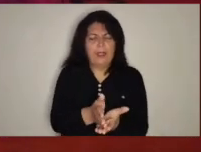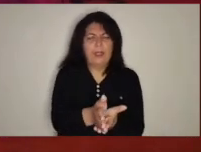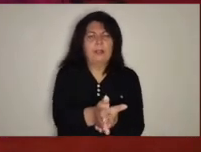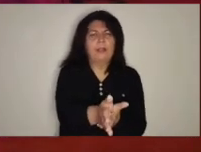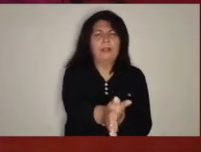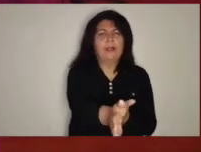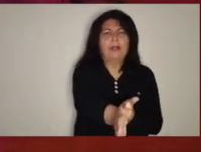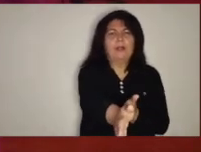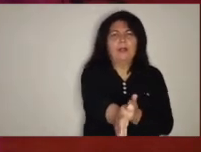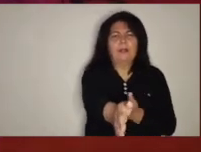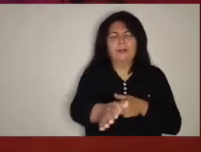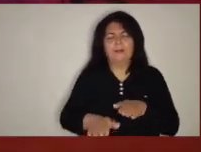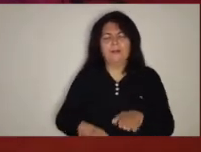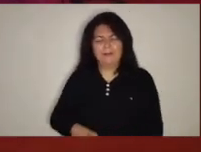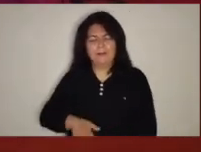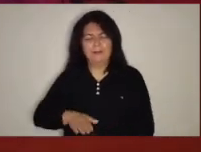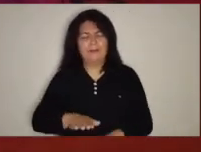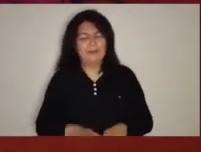sandálias pra